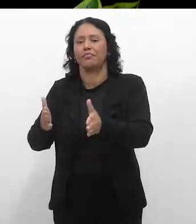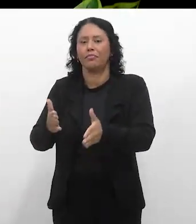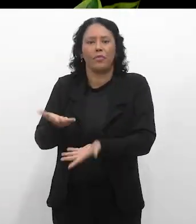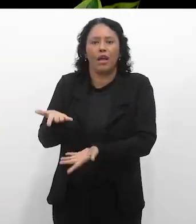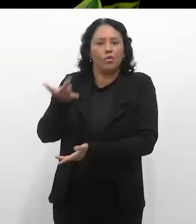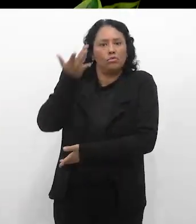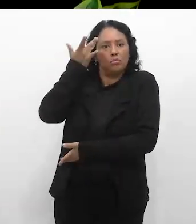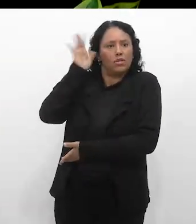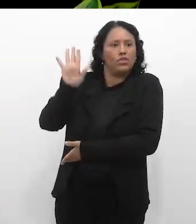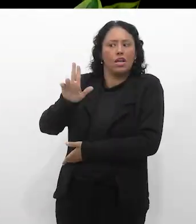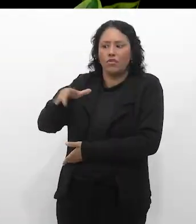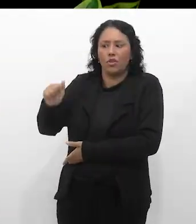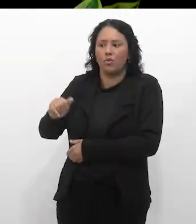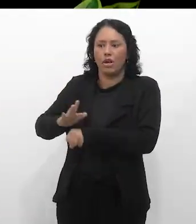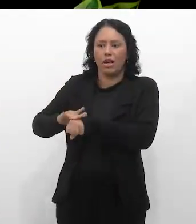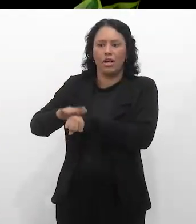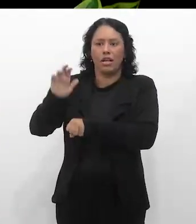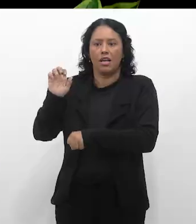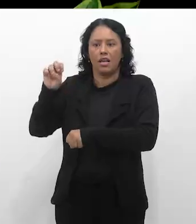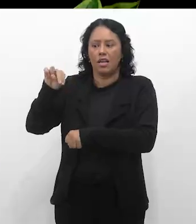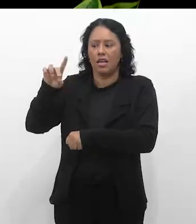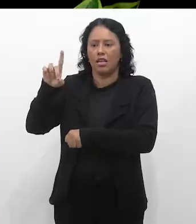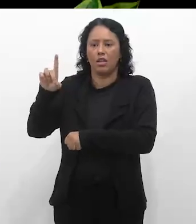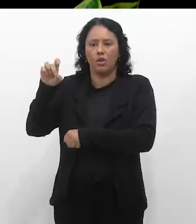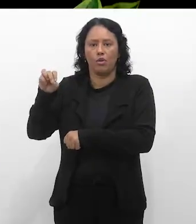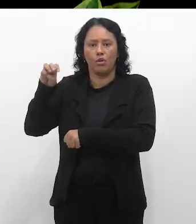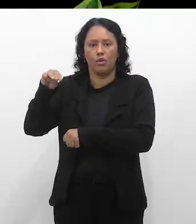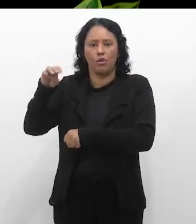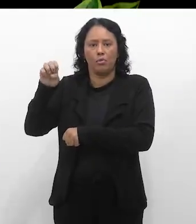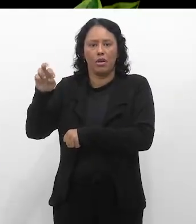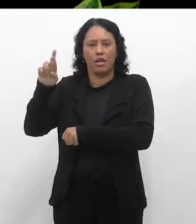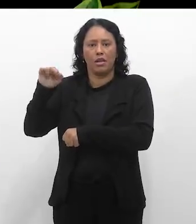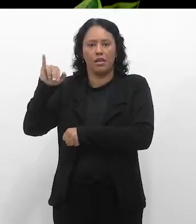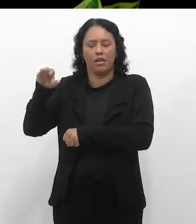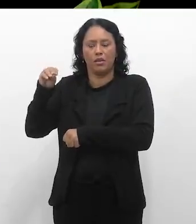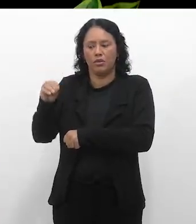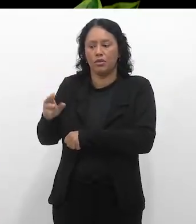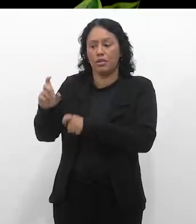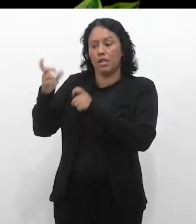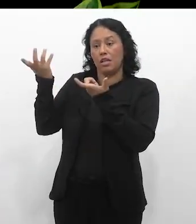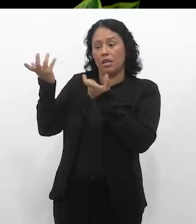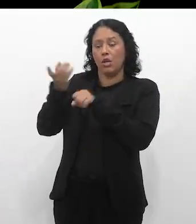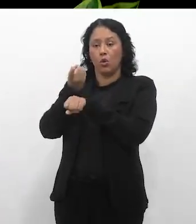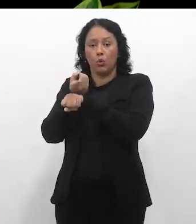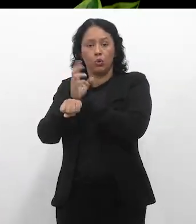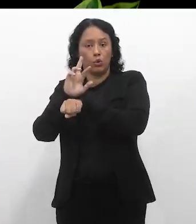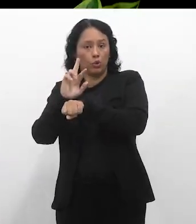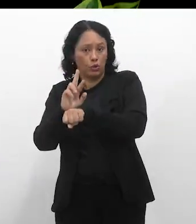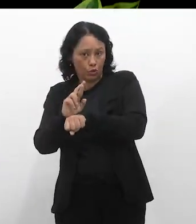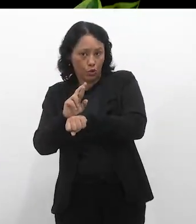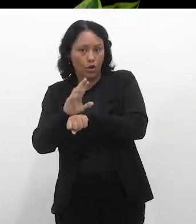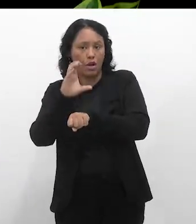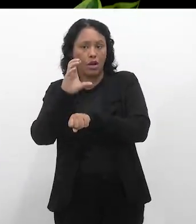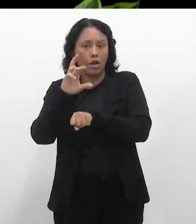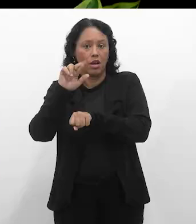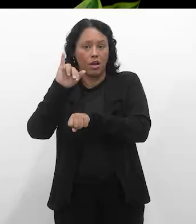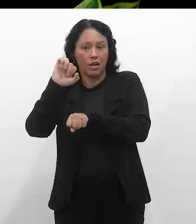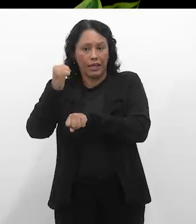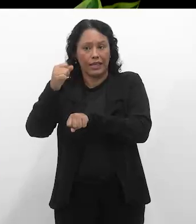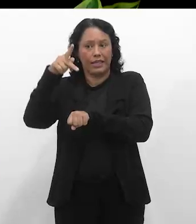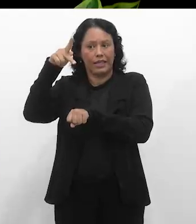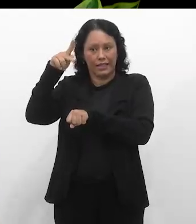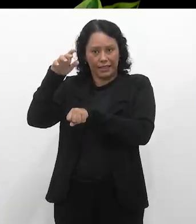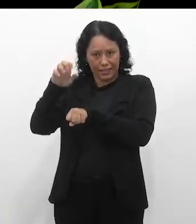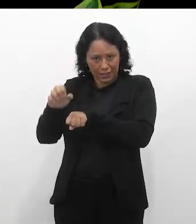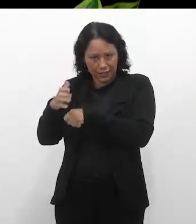que eu não imaginava nunca ter endometriose. E aí o saudoso doutor Cláudio Crispi, né,